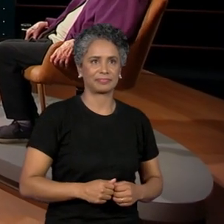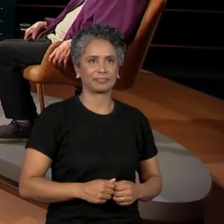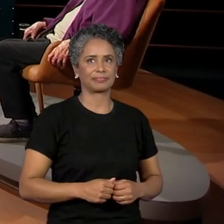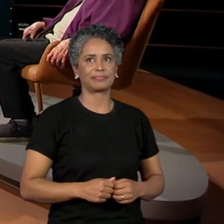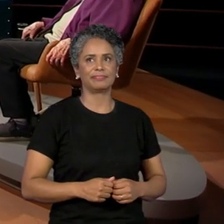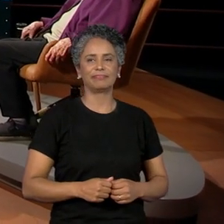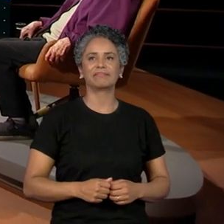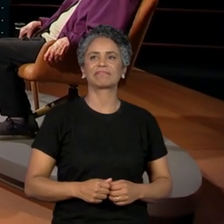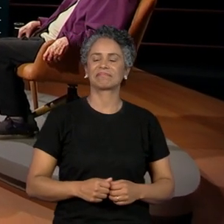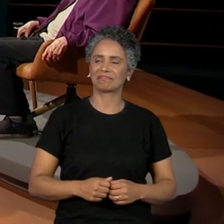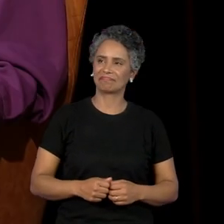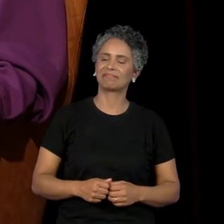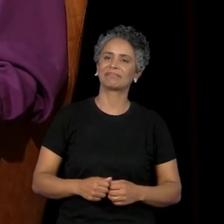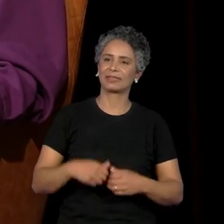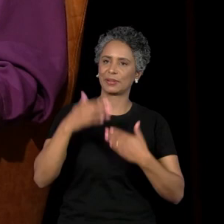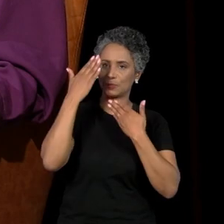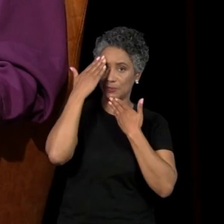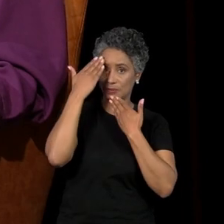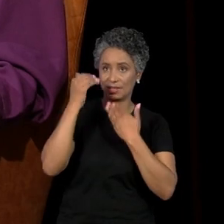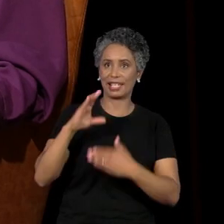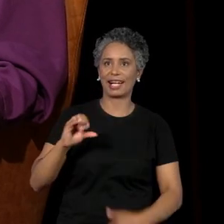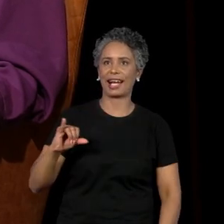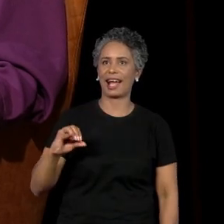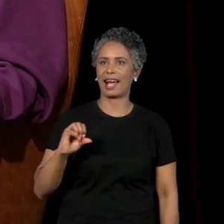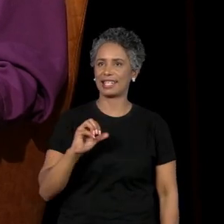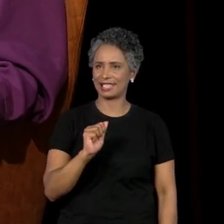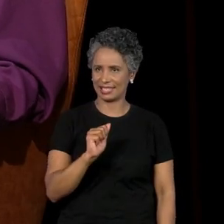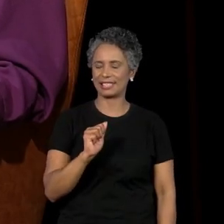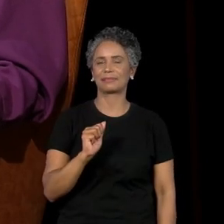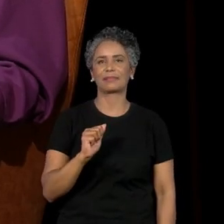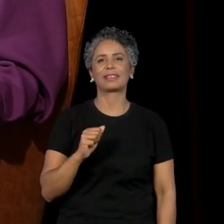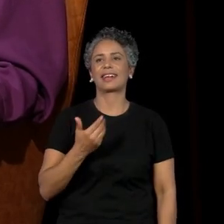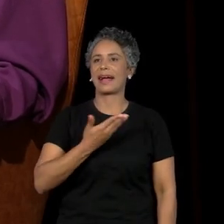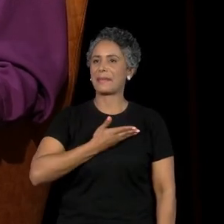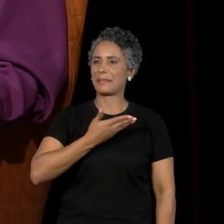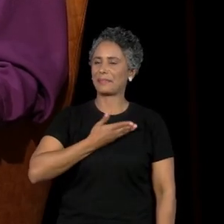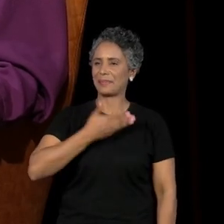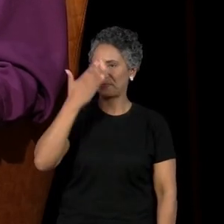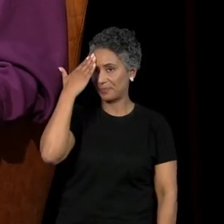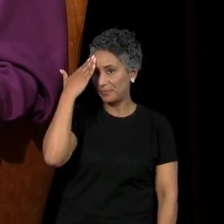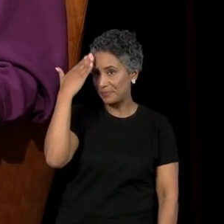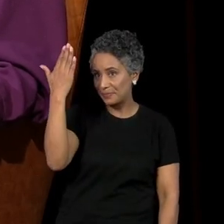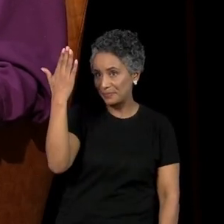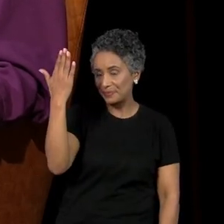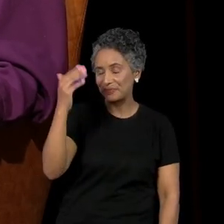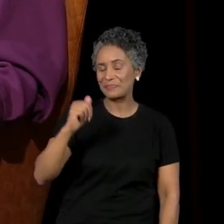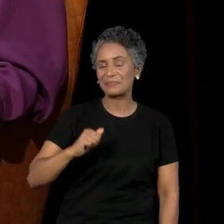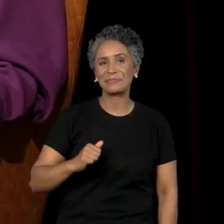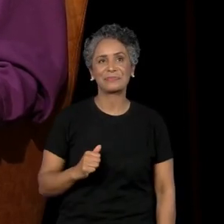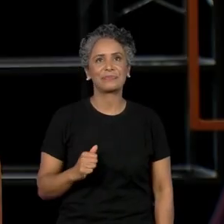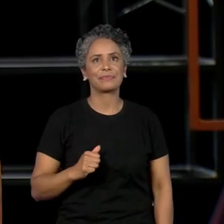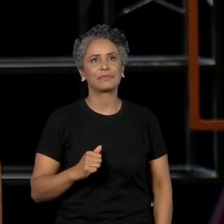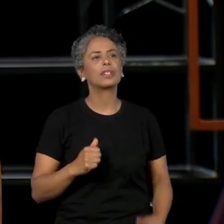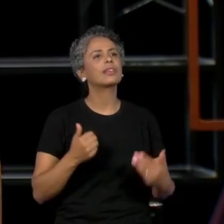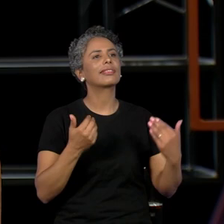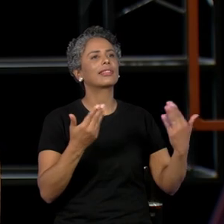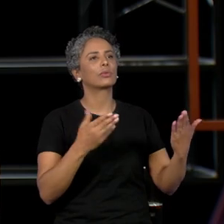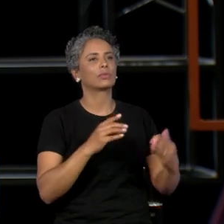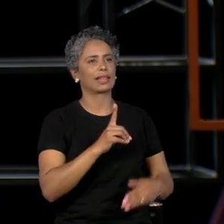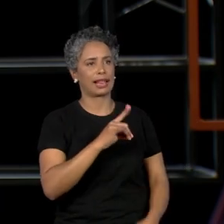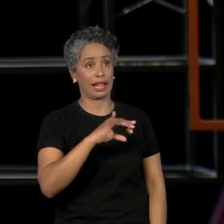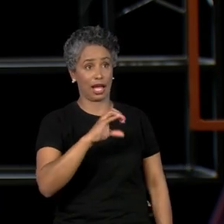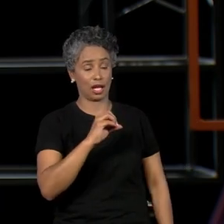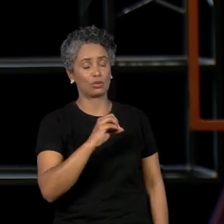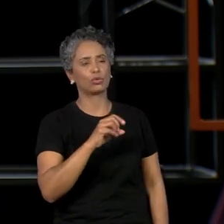Muito bem, Cássia. Grande amiga Cássia Navas. Obrigado, Cássia. Décio,